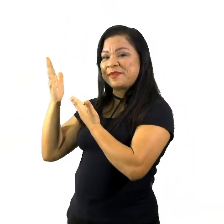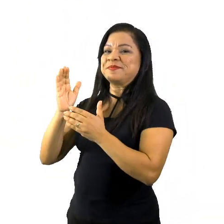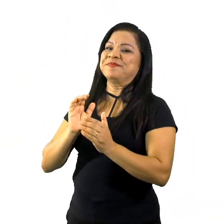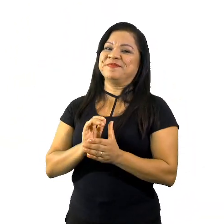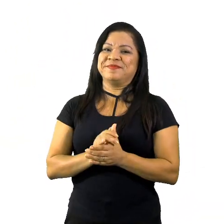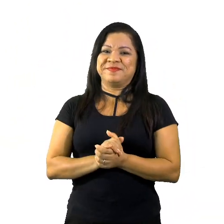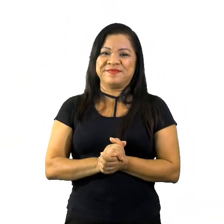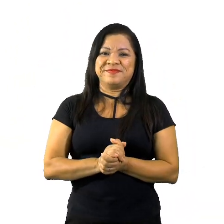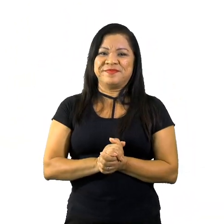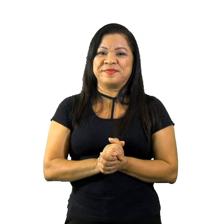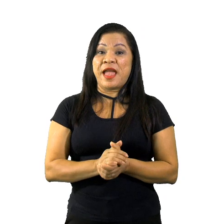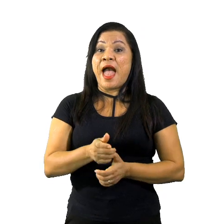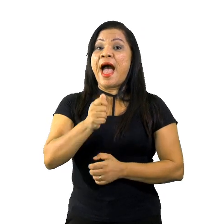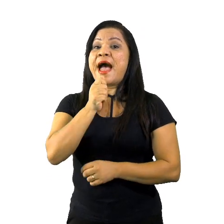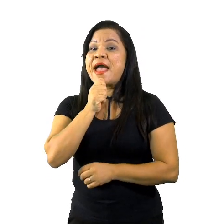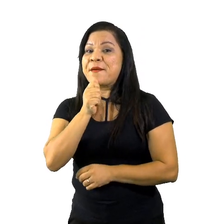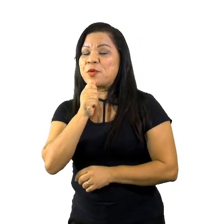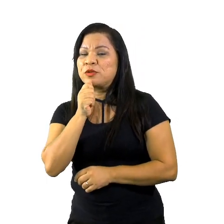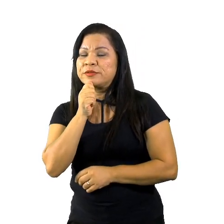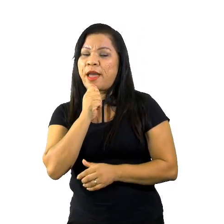é um texto do campo